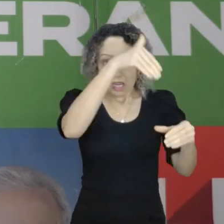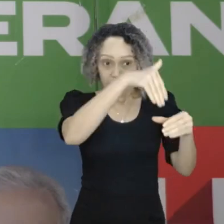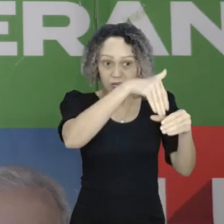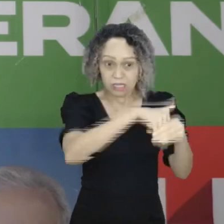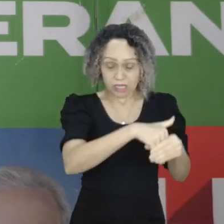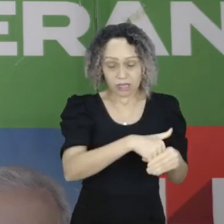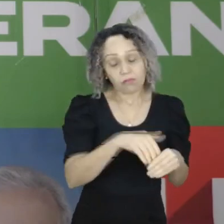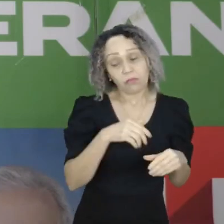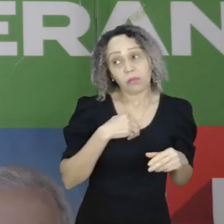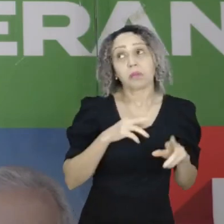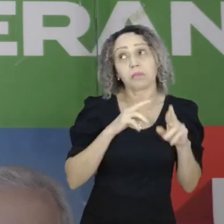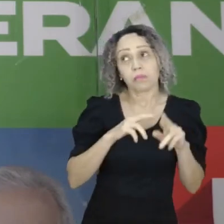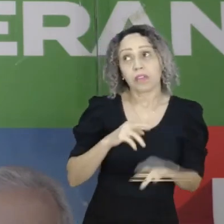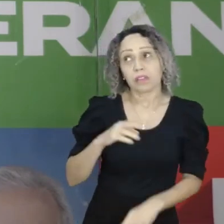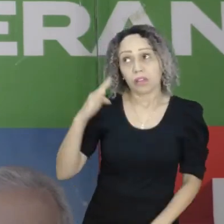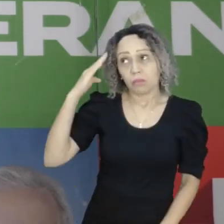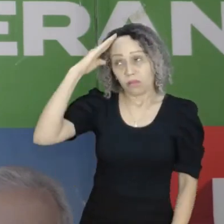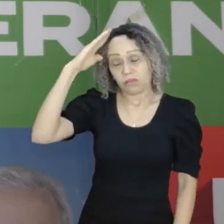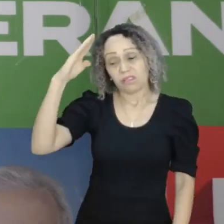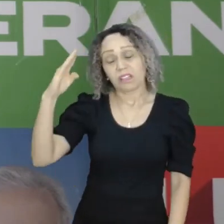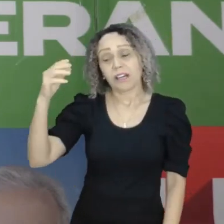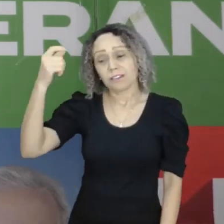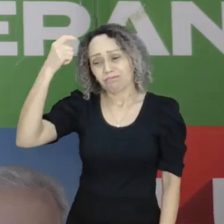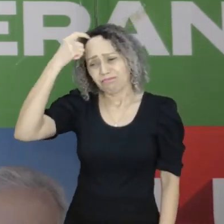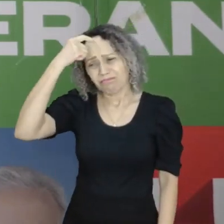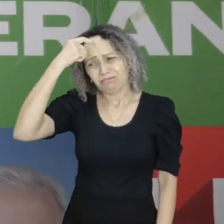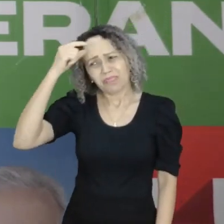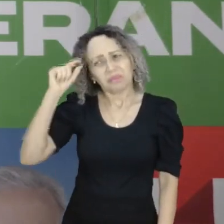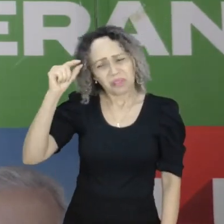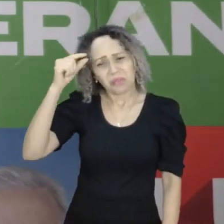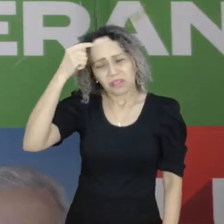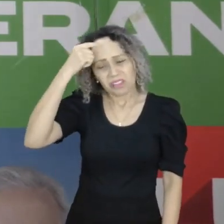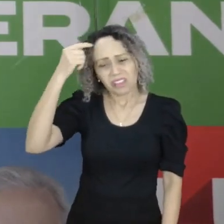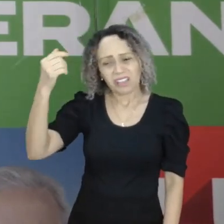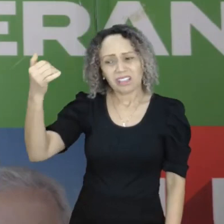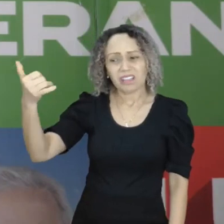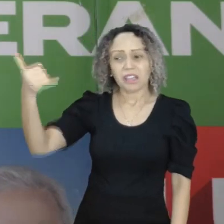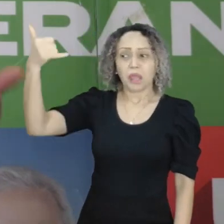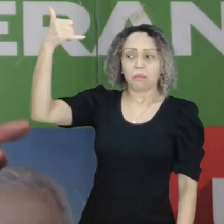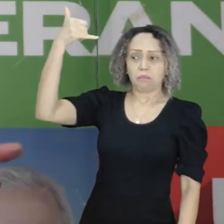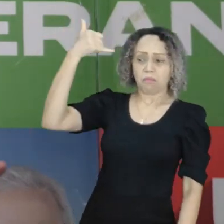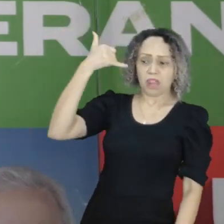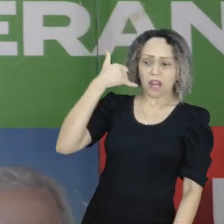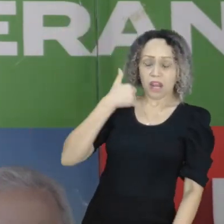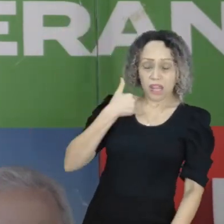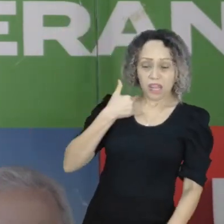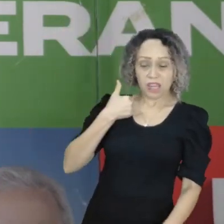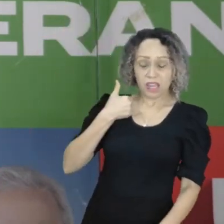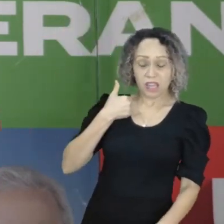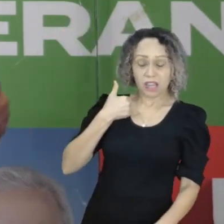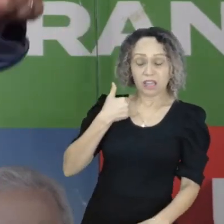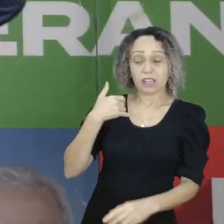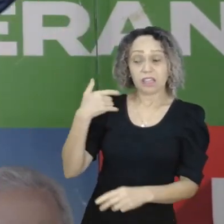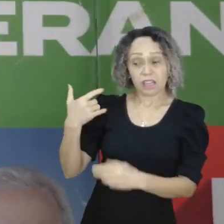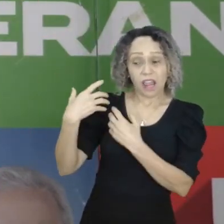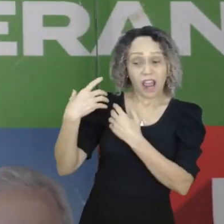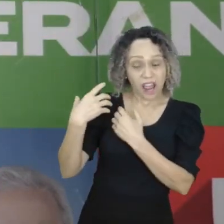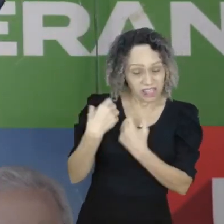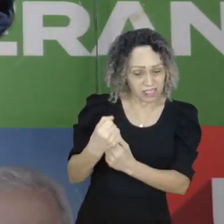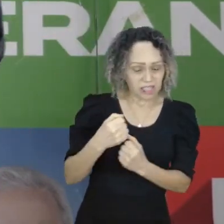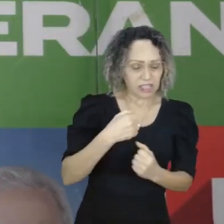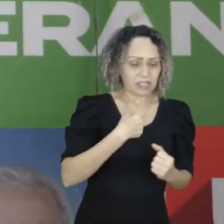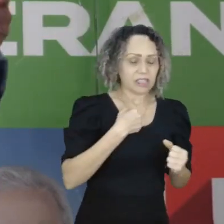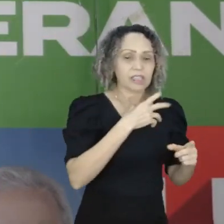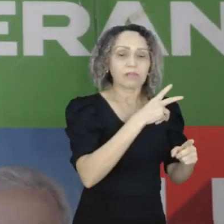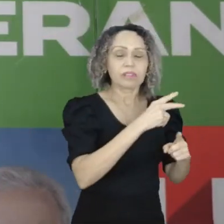telefone, aceitando o resultado da eleição. É assim que a gente procede no Brasil, desde que eu fui candidato